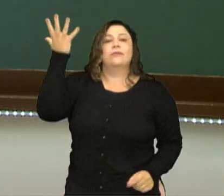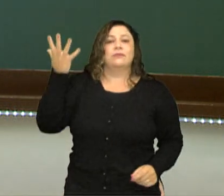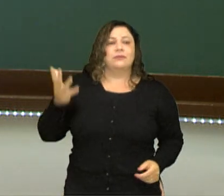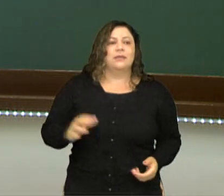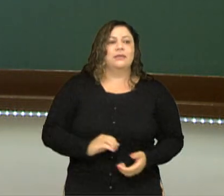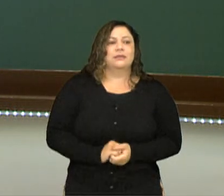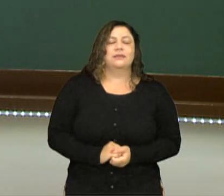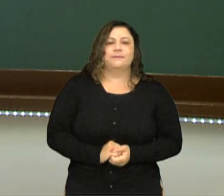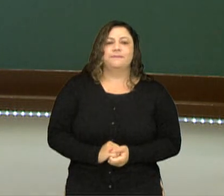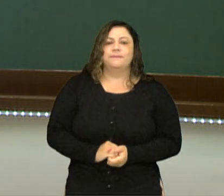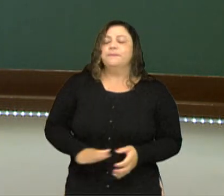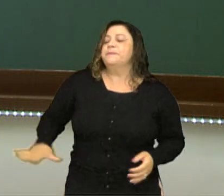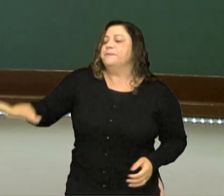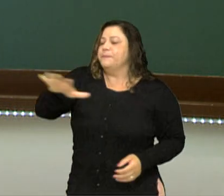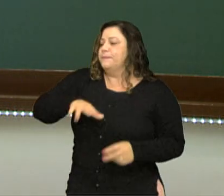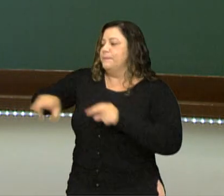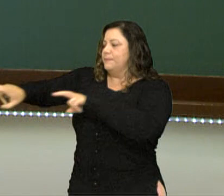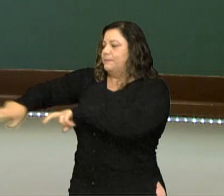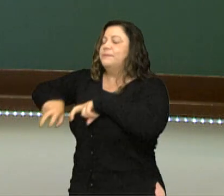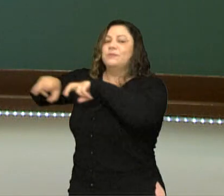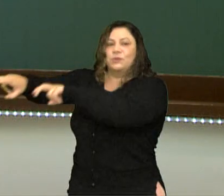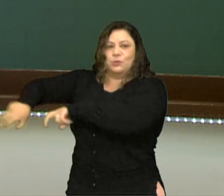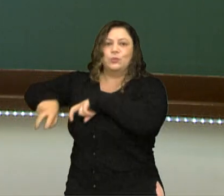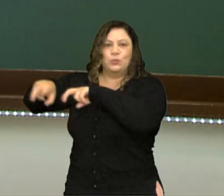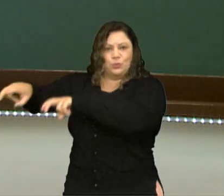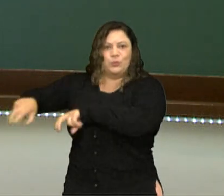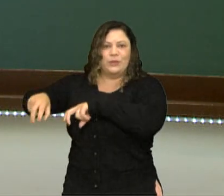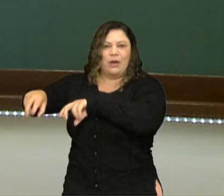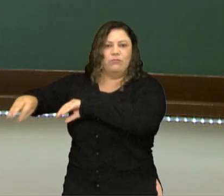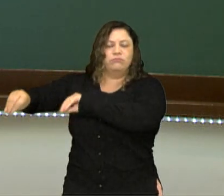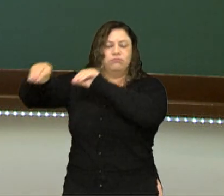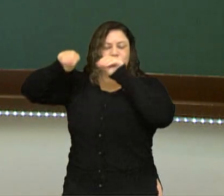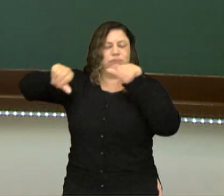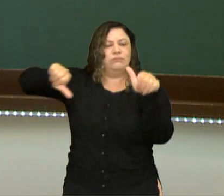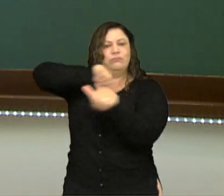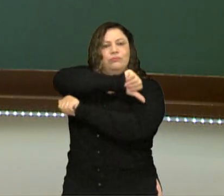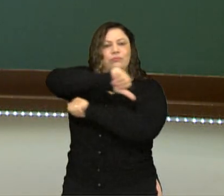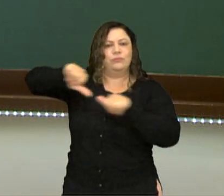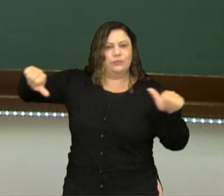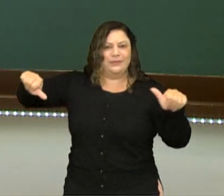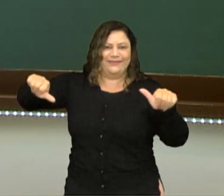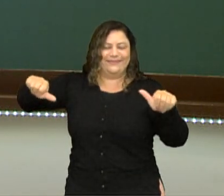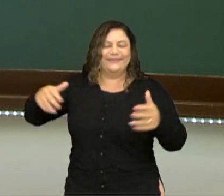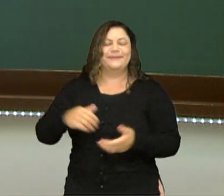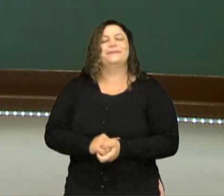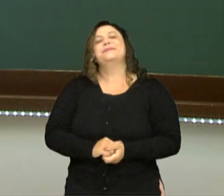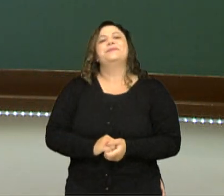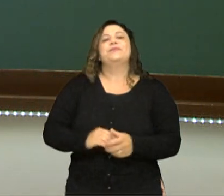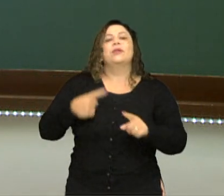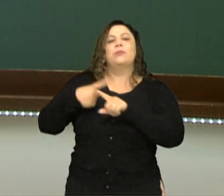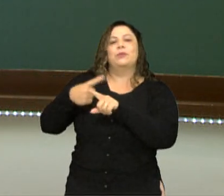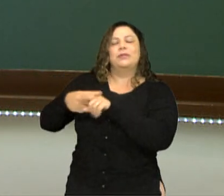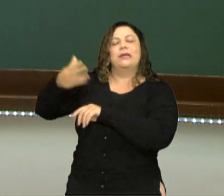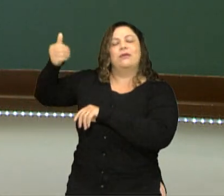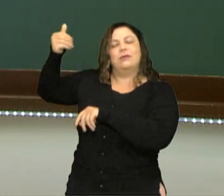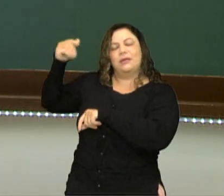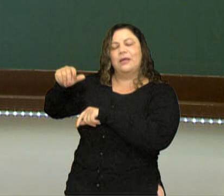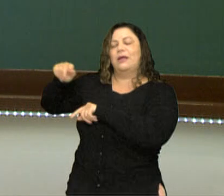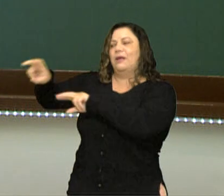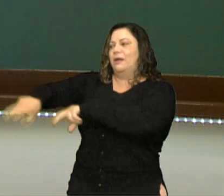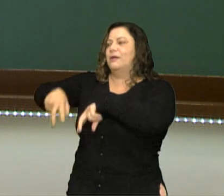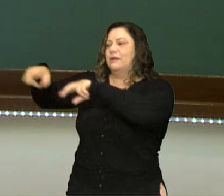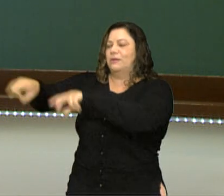espaço rural transforma-se em espaço urbano, vamos dizer, o que era rural antes. Devido a esse aumento